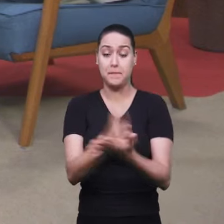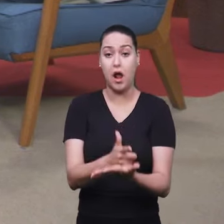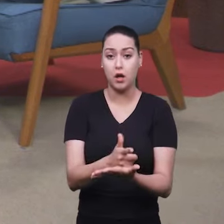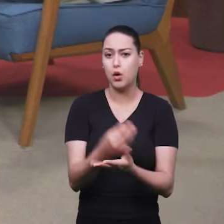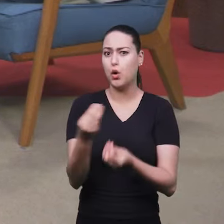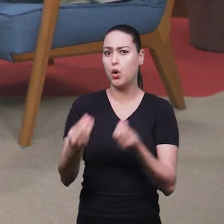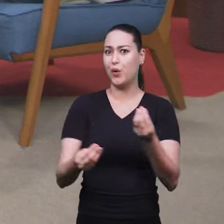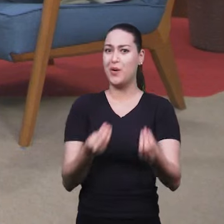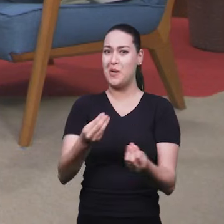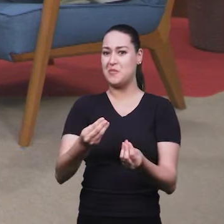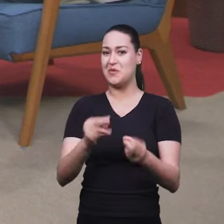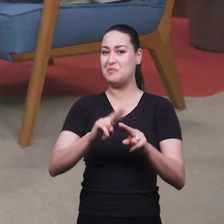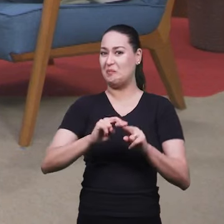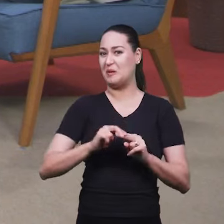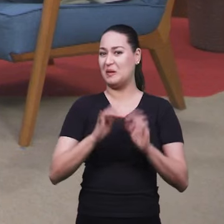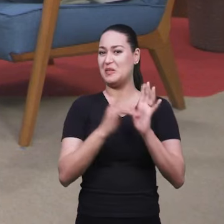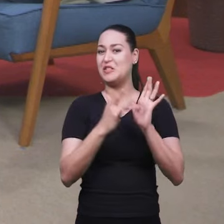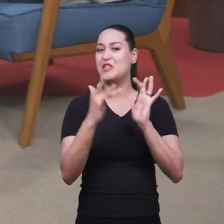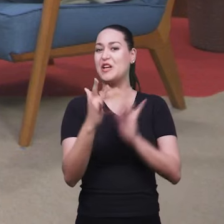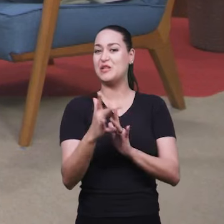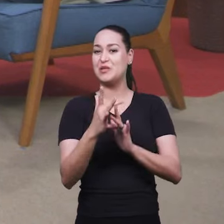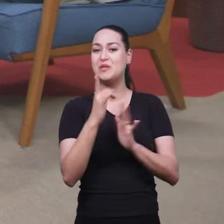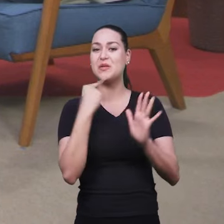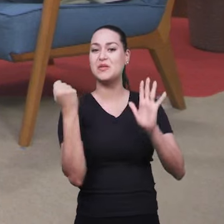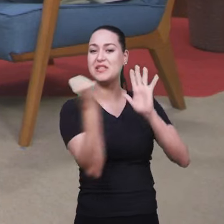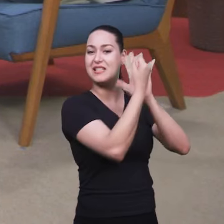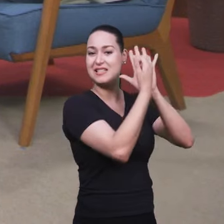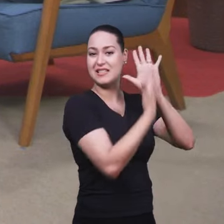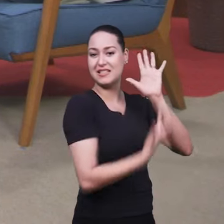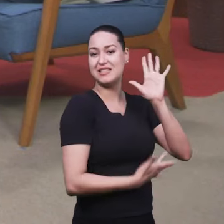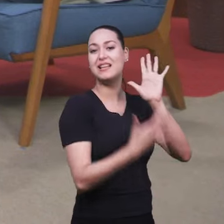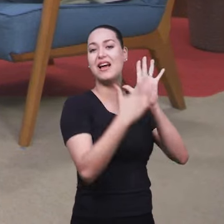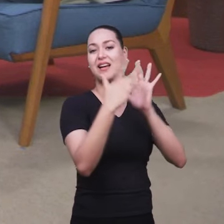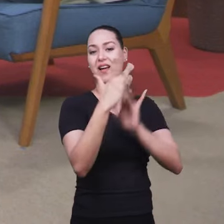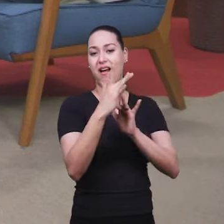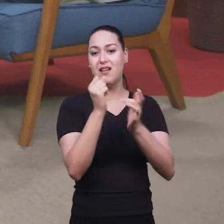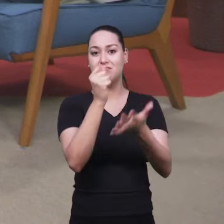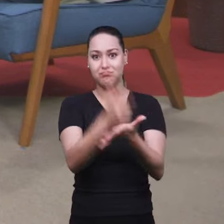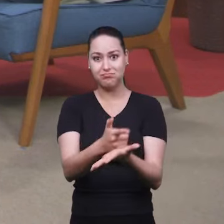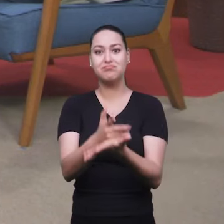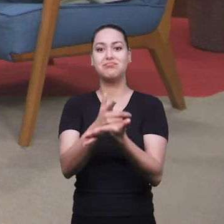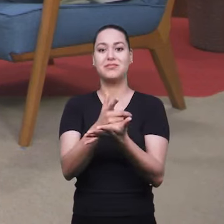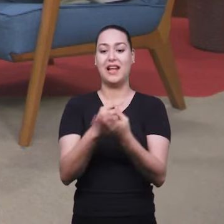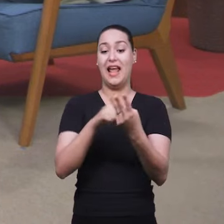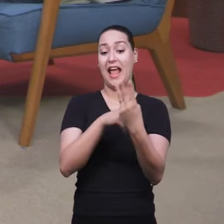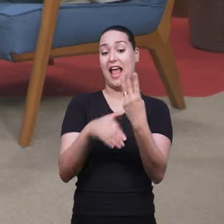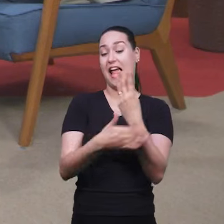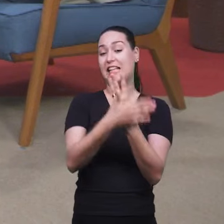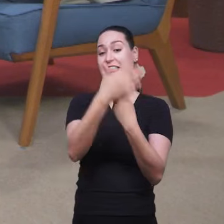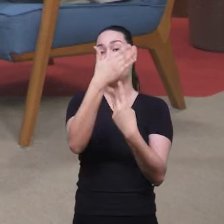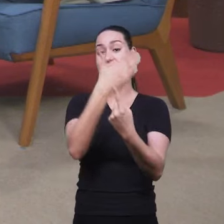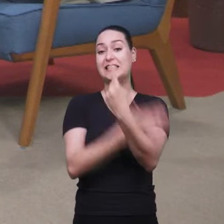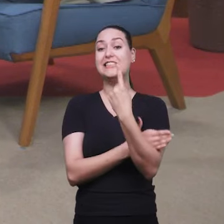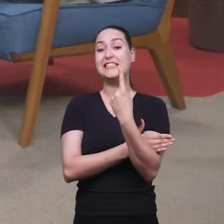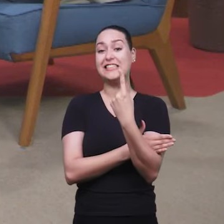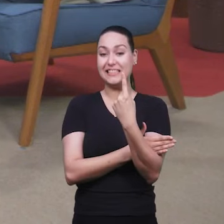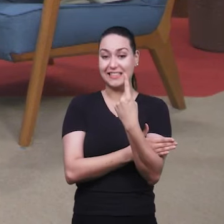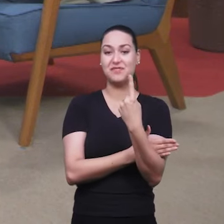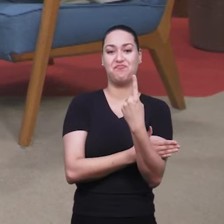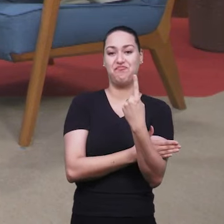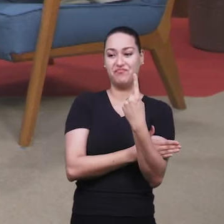do povo se deu em Jesus. Isso. Pelo sangue que ele derramou. A Trindade. Então, a Trindade. E